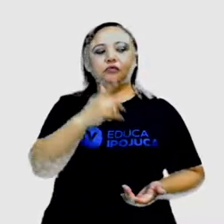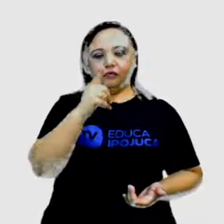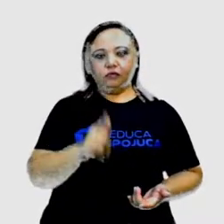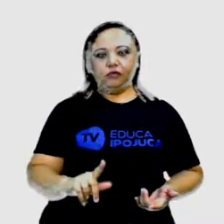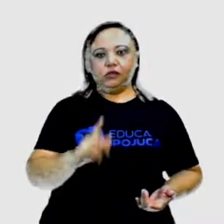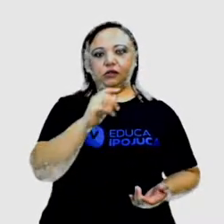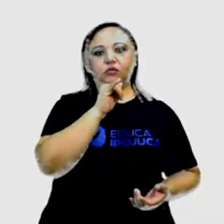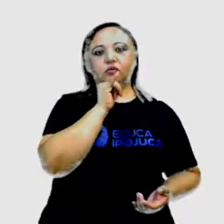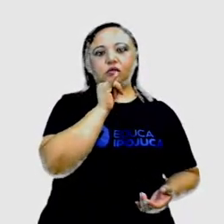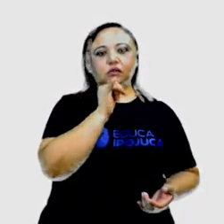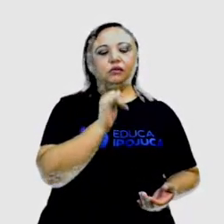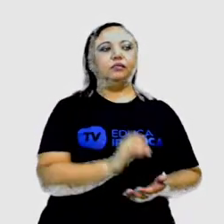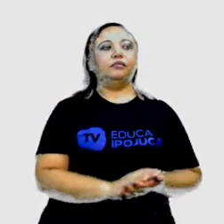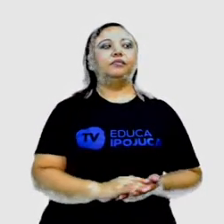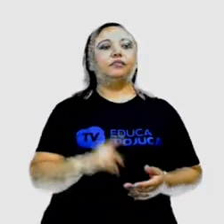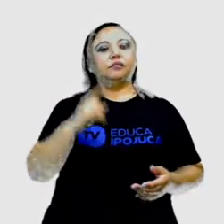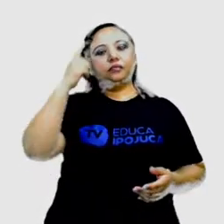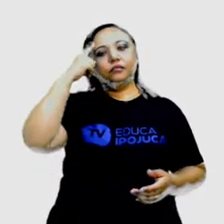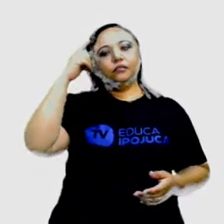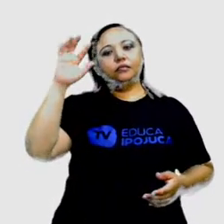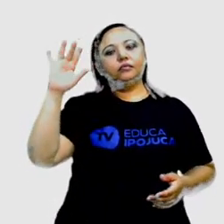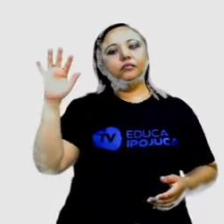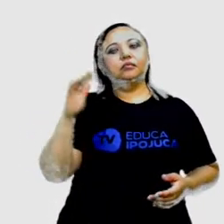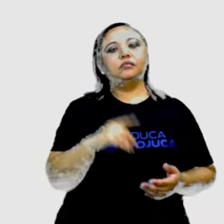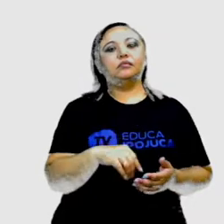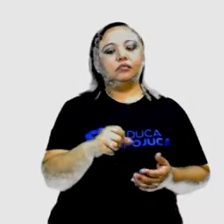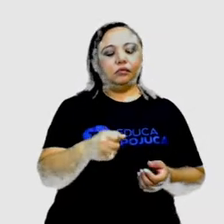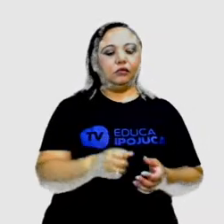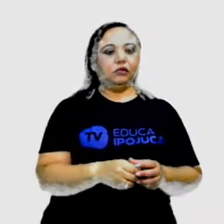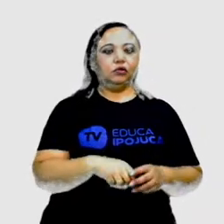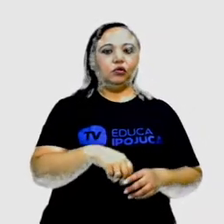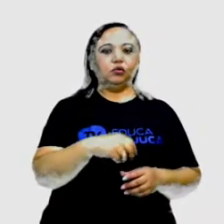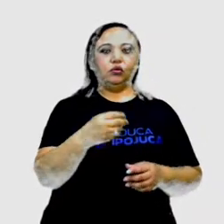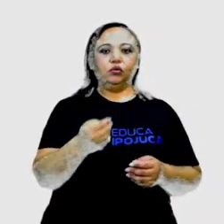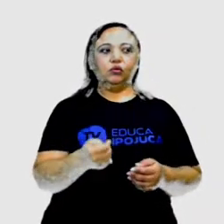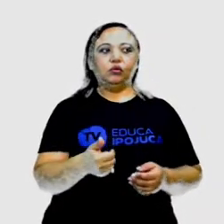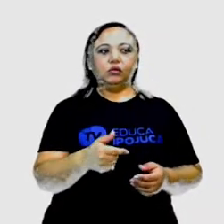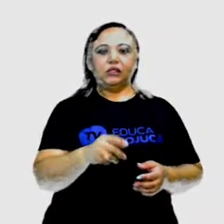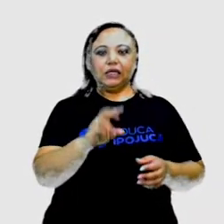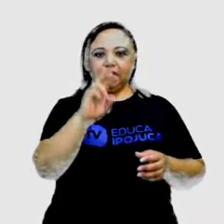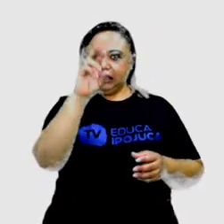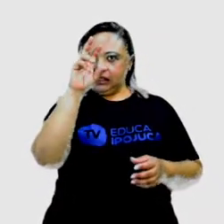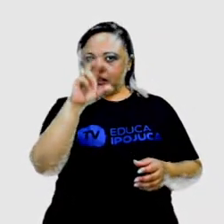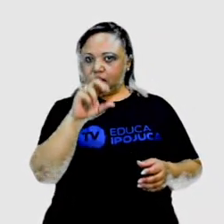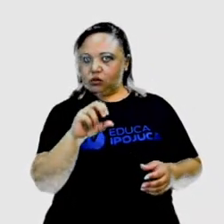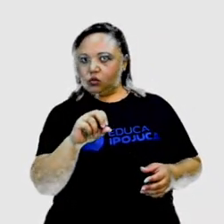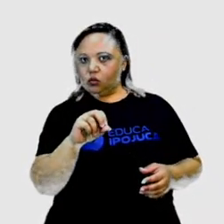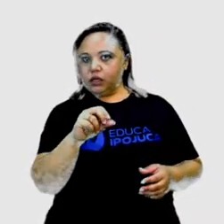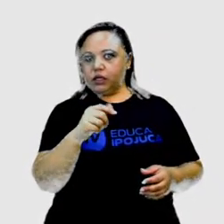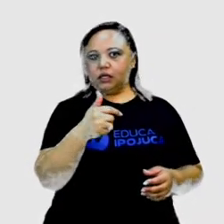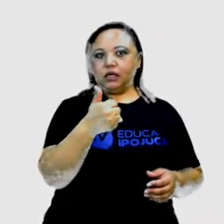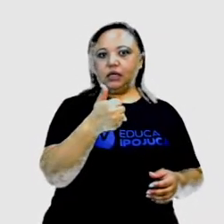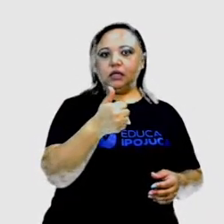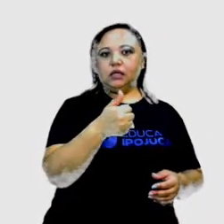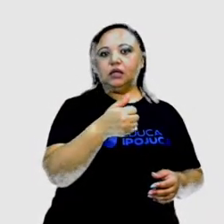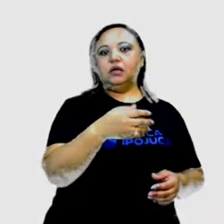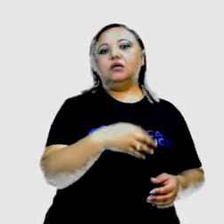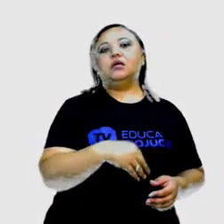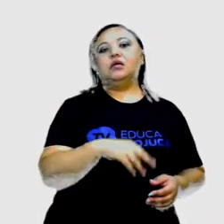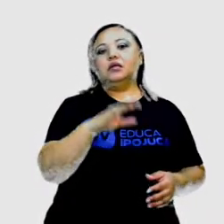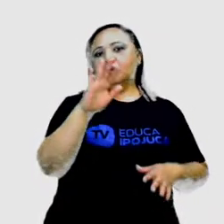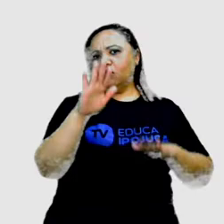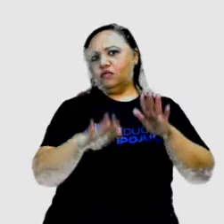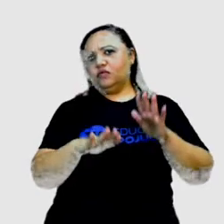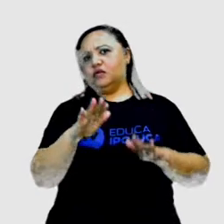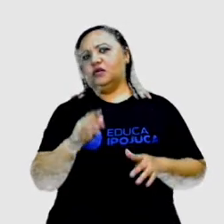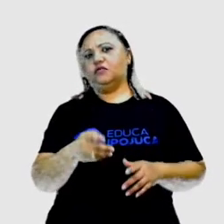exemplos. Imagina que naquele saquinho não tivessem vindo 50, mas tivessem vindo 49